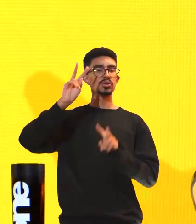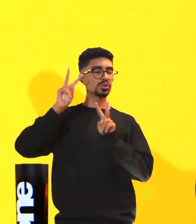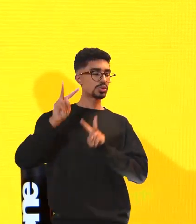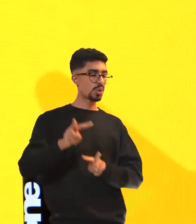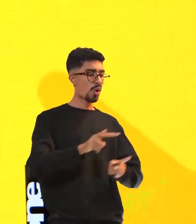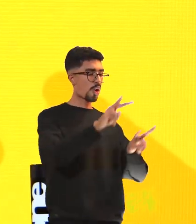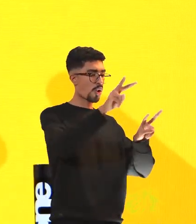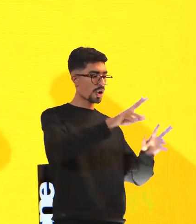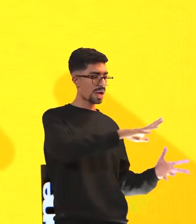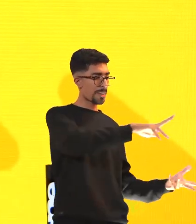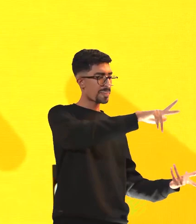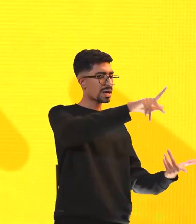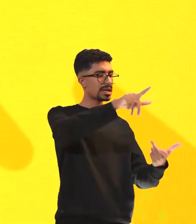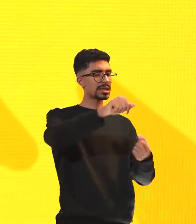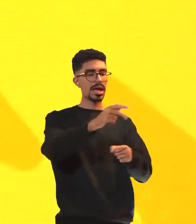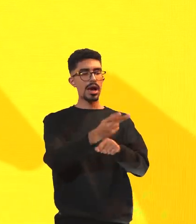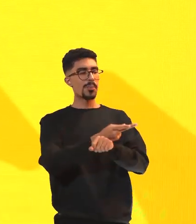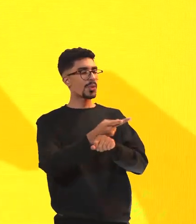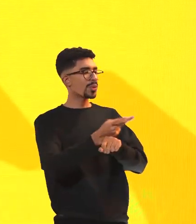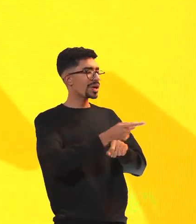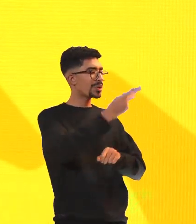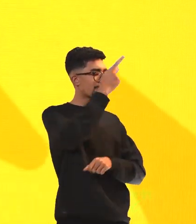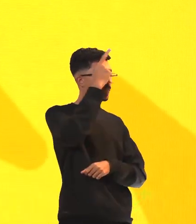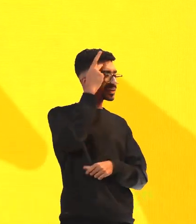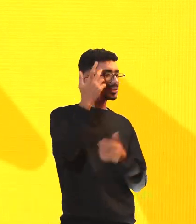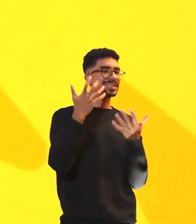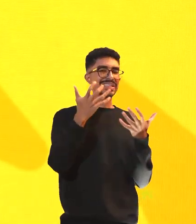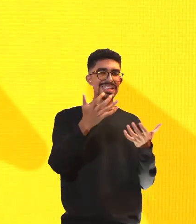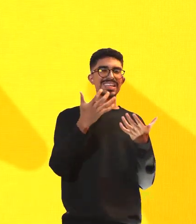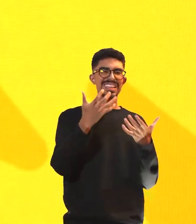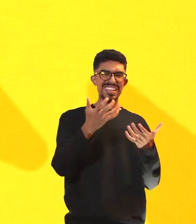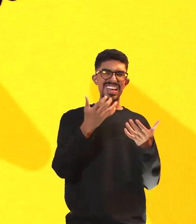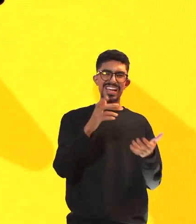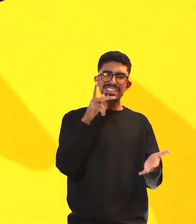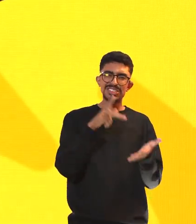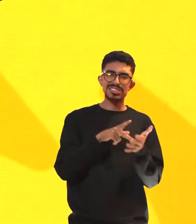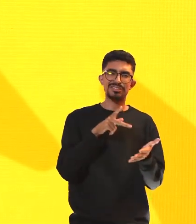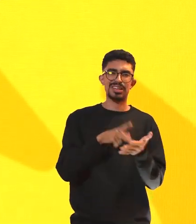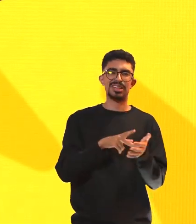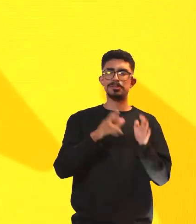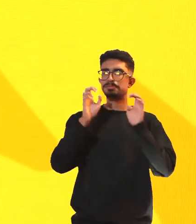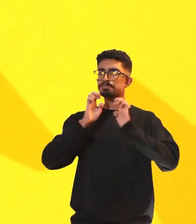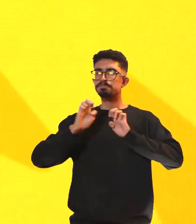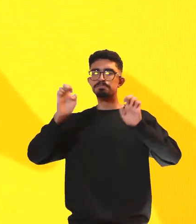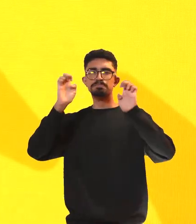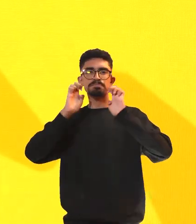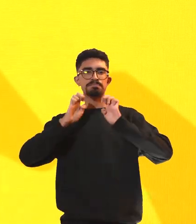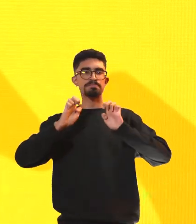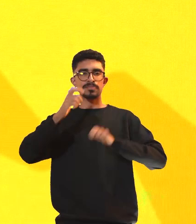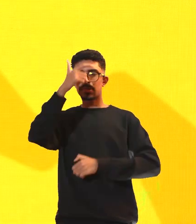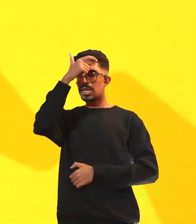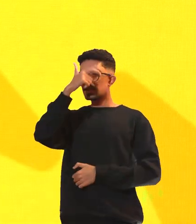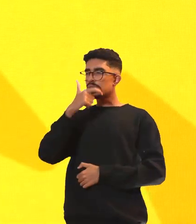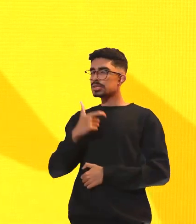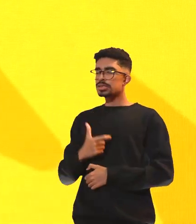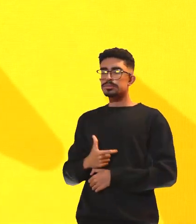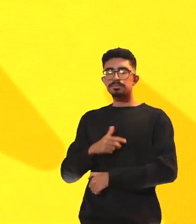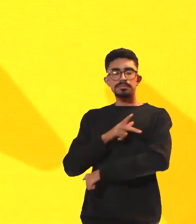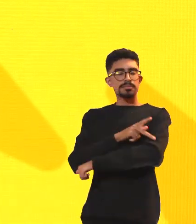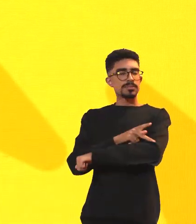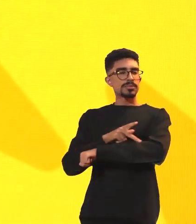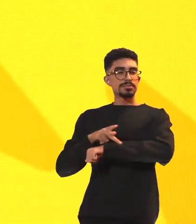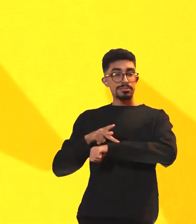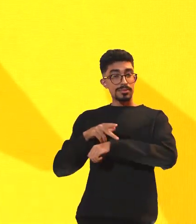compartilhar o seu poder, mostrar seu poder, a sua bênção, a sua graça. E Ele encontra aqueles que estão purificados,